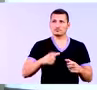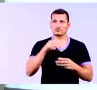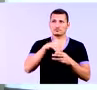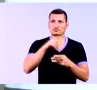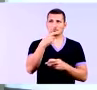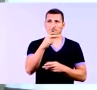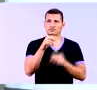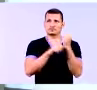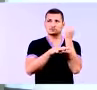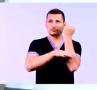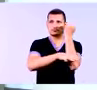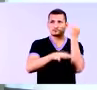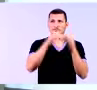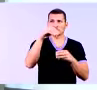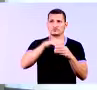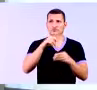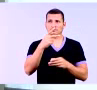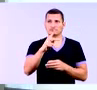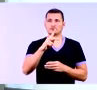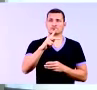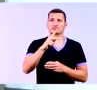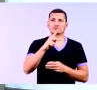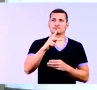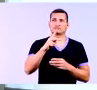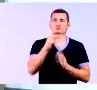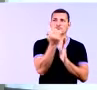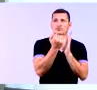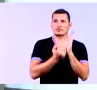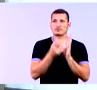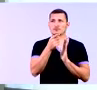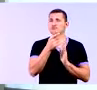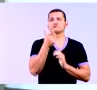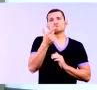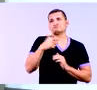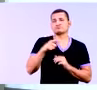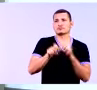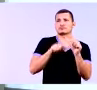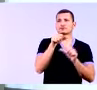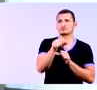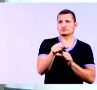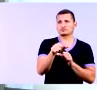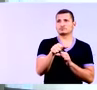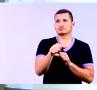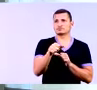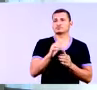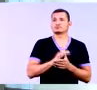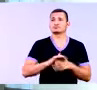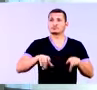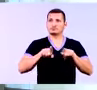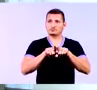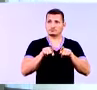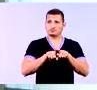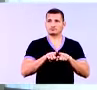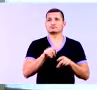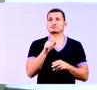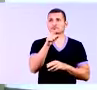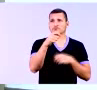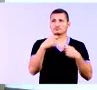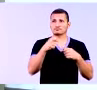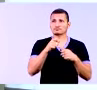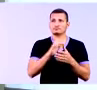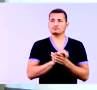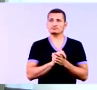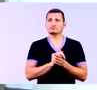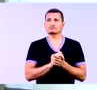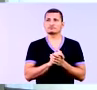do seu servidor, dentro de um diretório no seu programa, eles não vão ser atualizados. E além de que, você vai ter que colocar